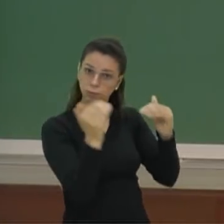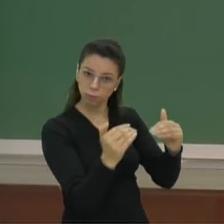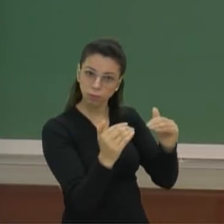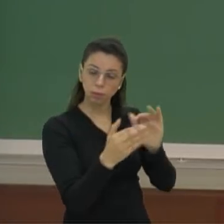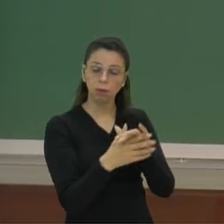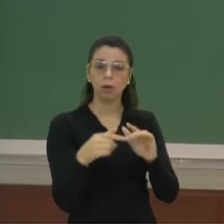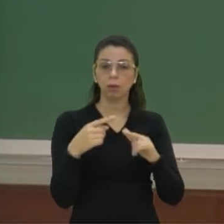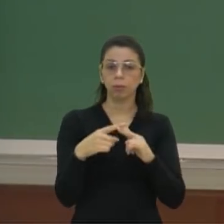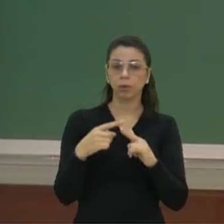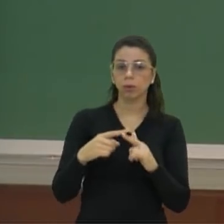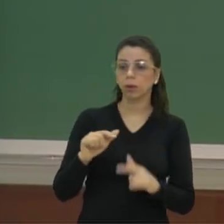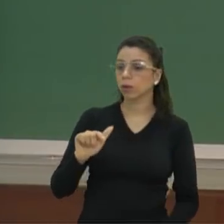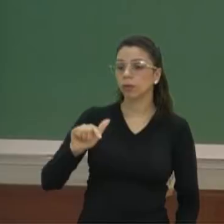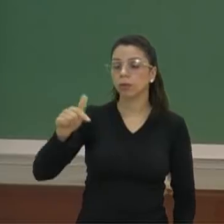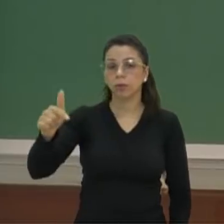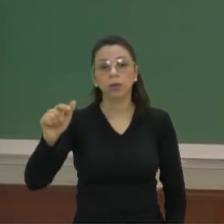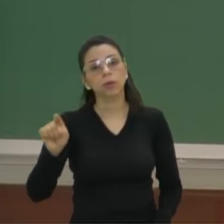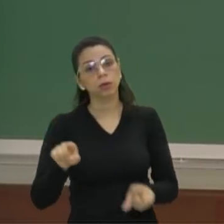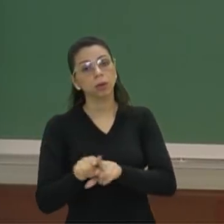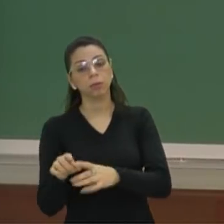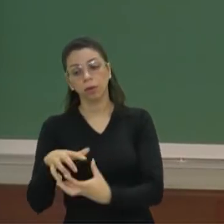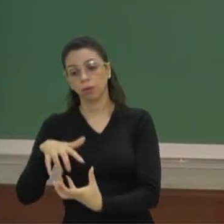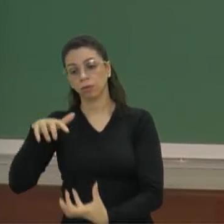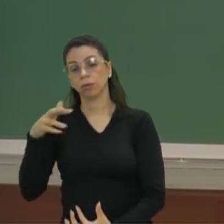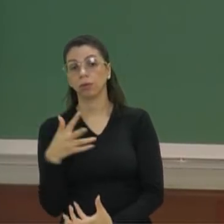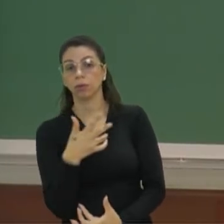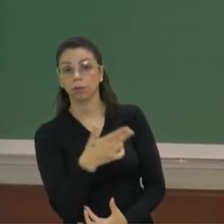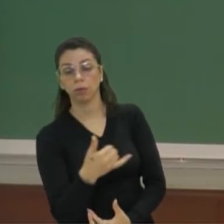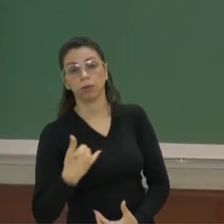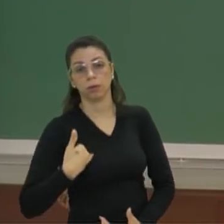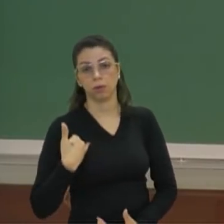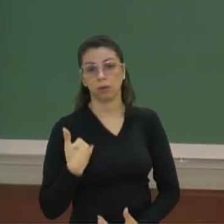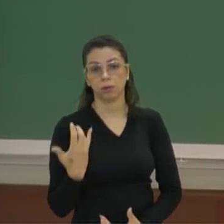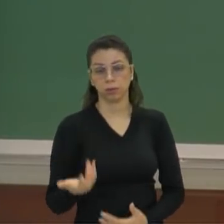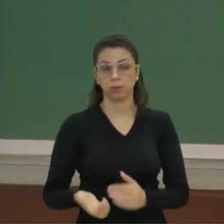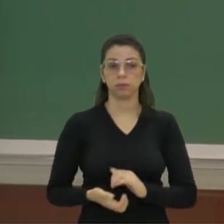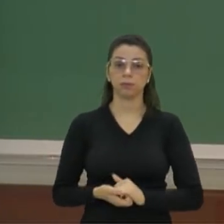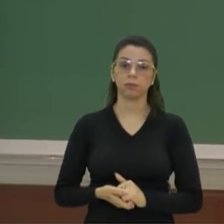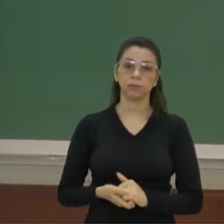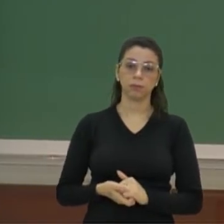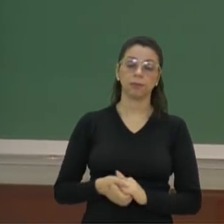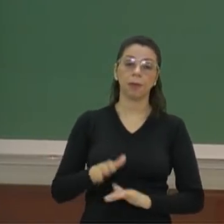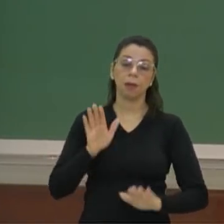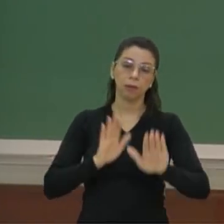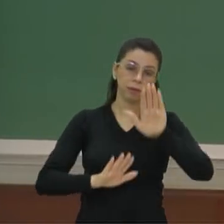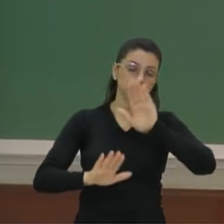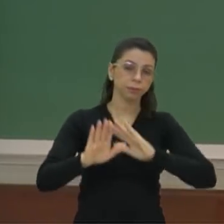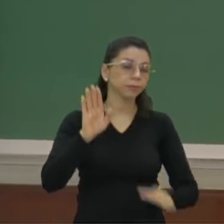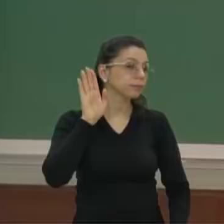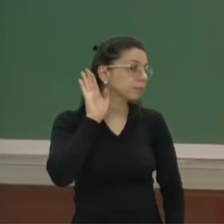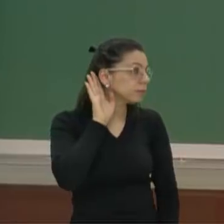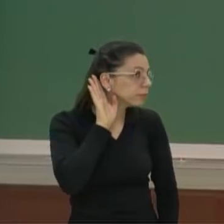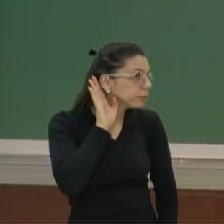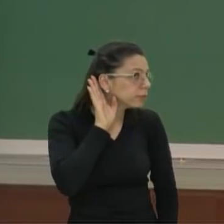um dia também vamos ficar com a idade deles. Então olha aqui na imagem um rapaz. Às vezes a gente faz até assim,